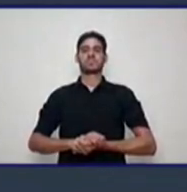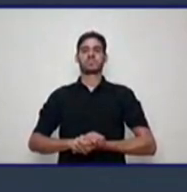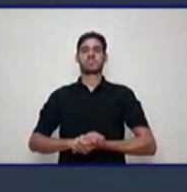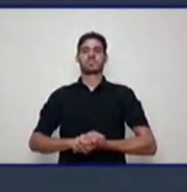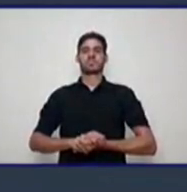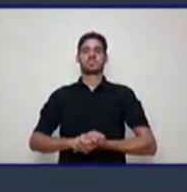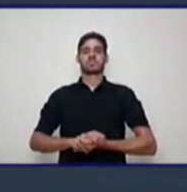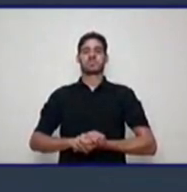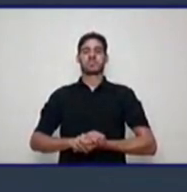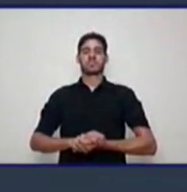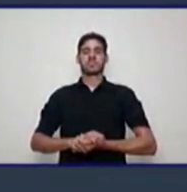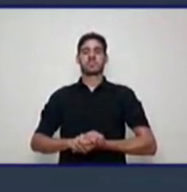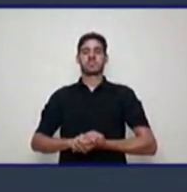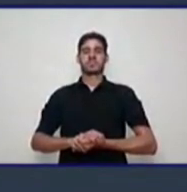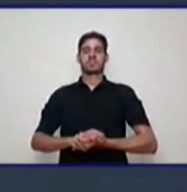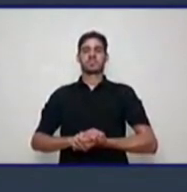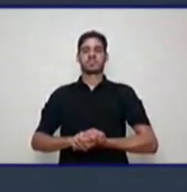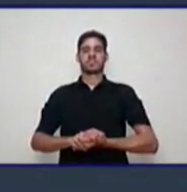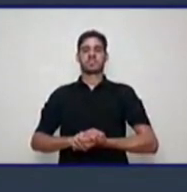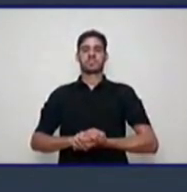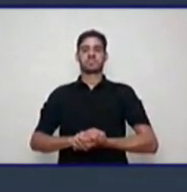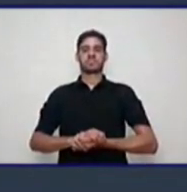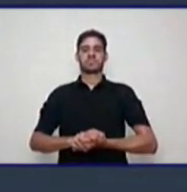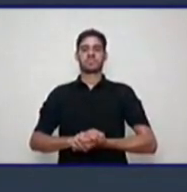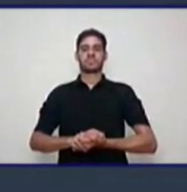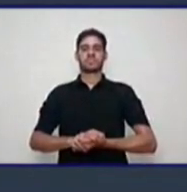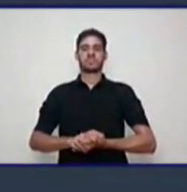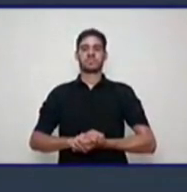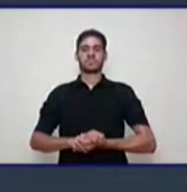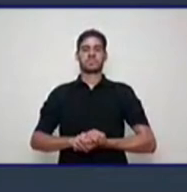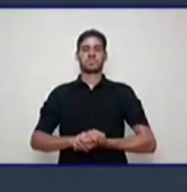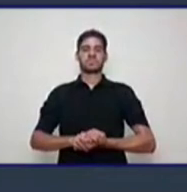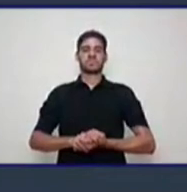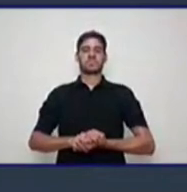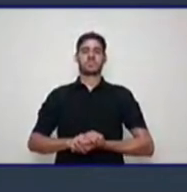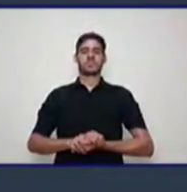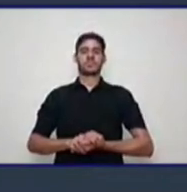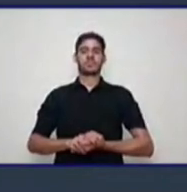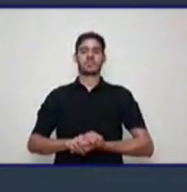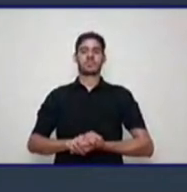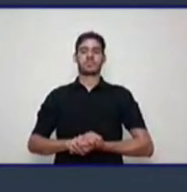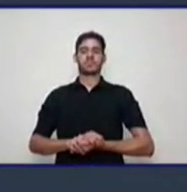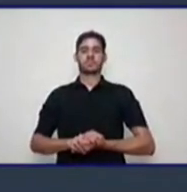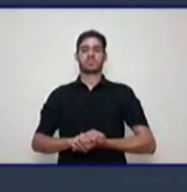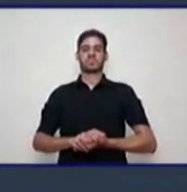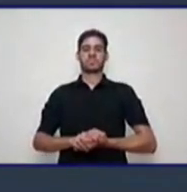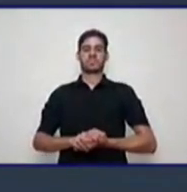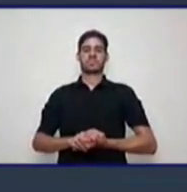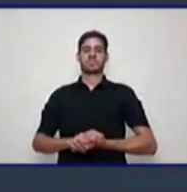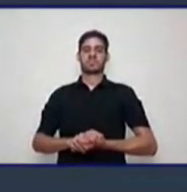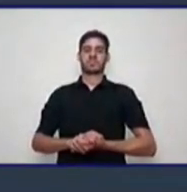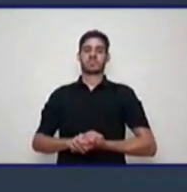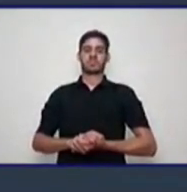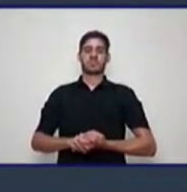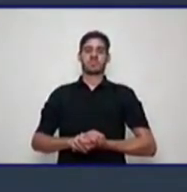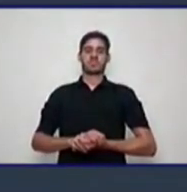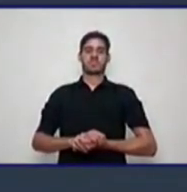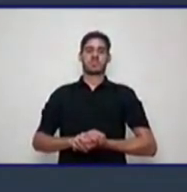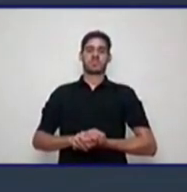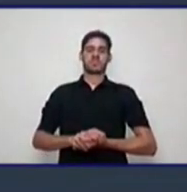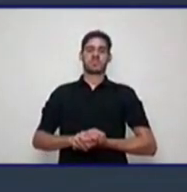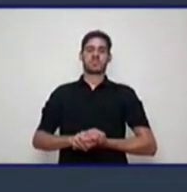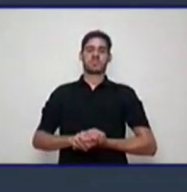nobre vice-procurador geral eleitoral. Afinal, dúvida não há, a meu modesto sentir,